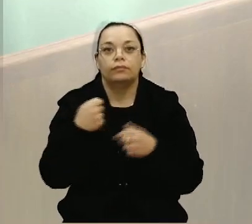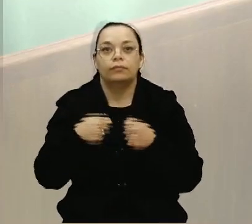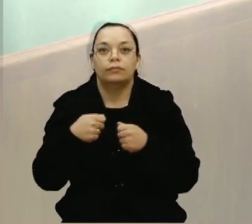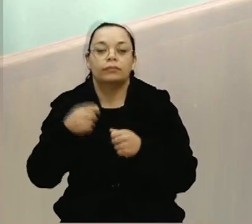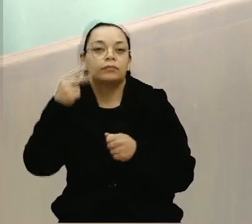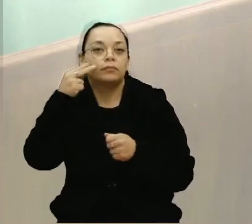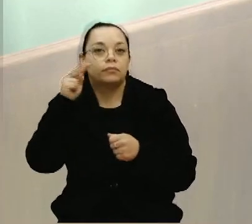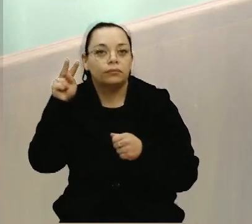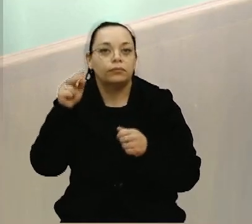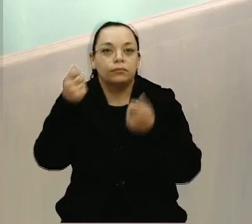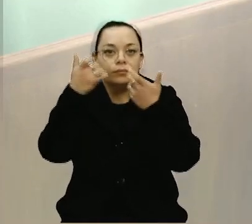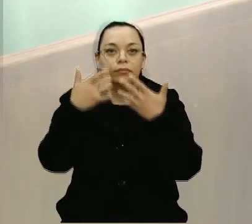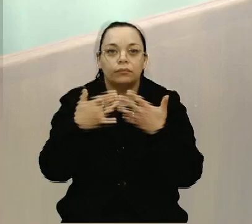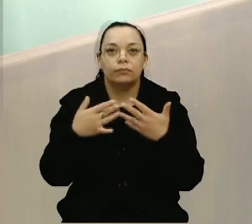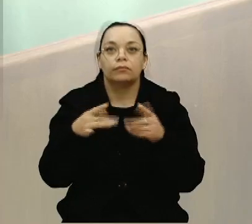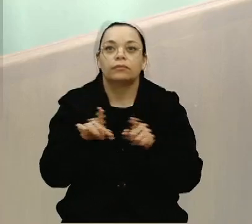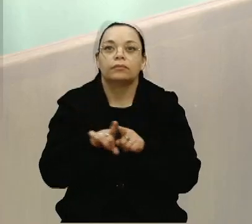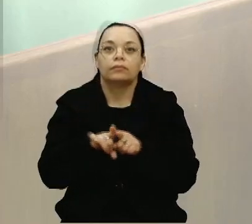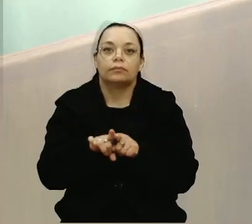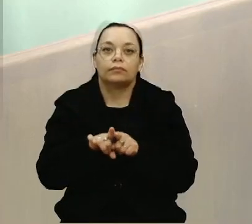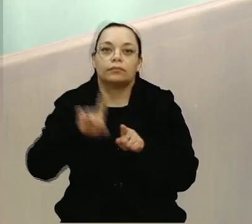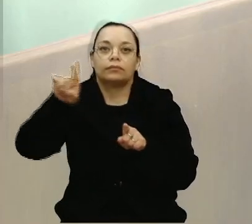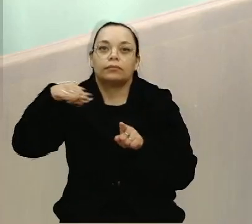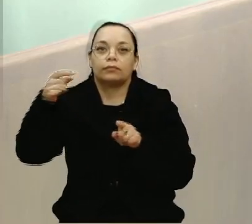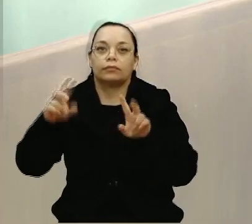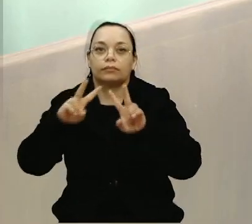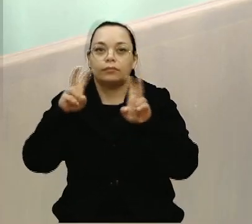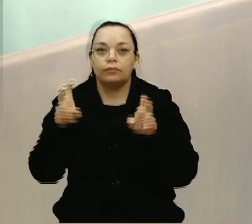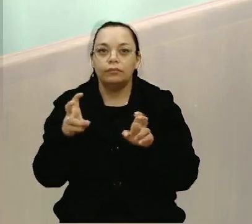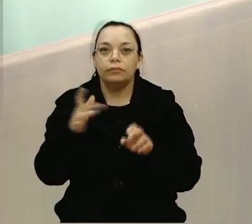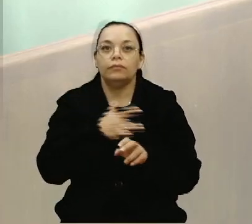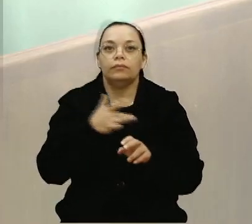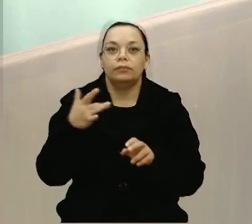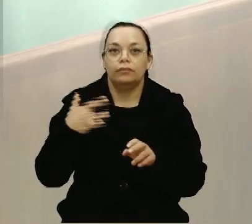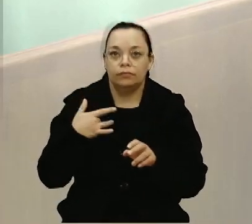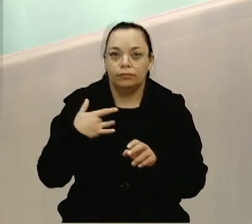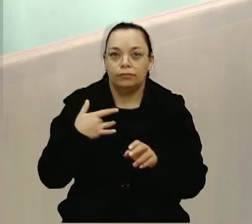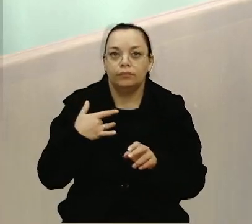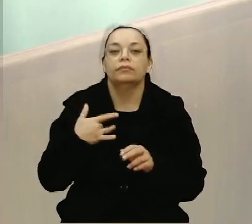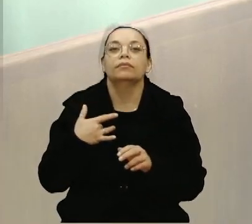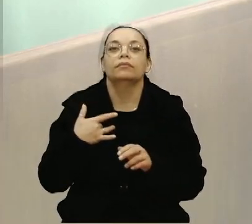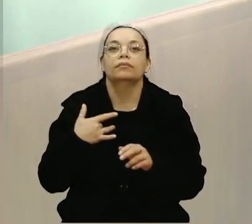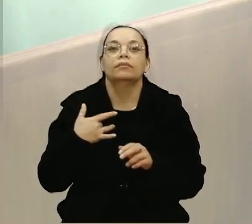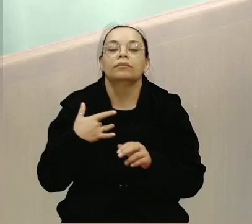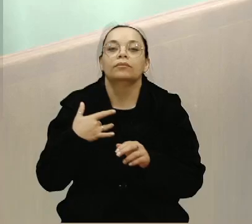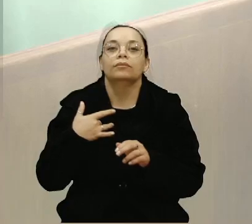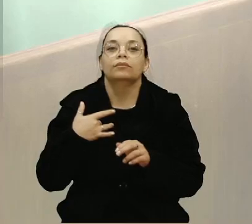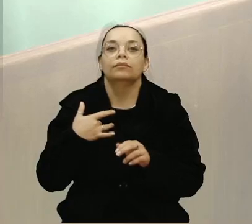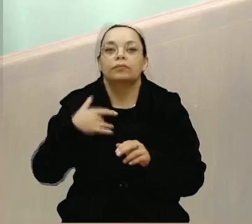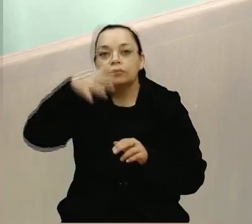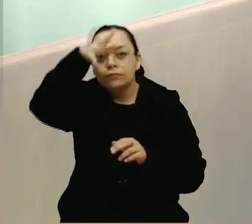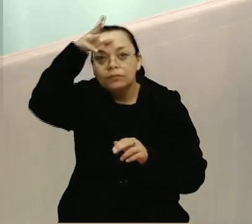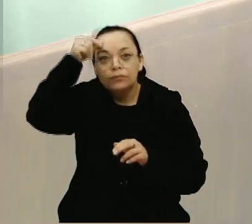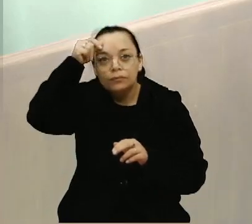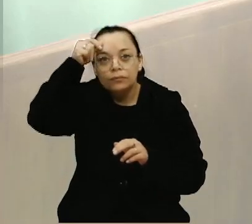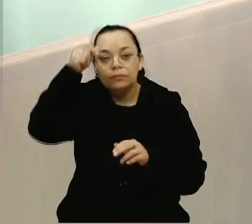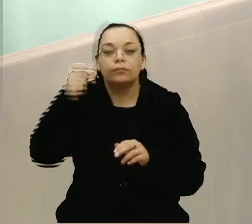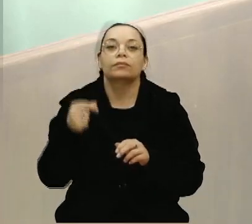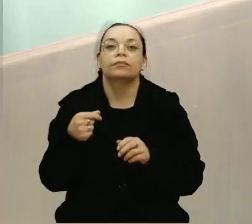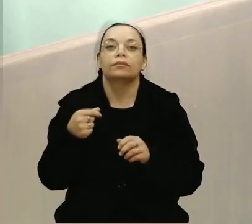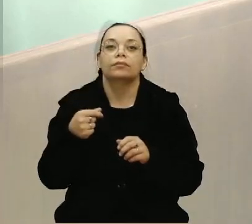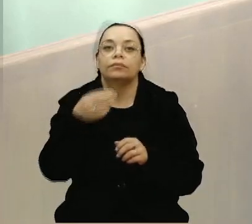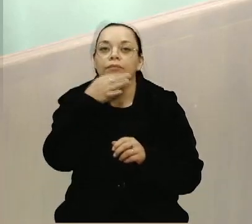também. Mas o outro assunto que também eu considero como saúde pública e que o município